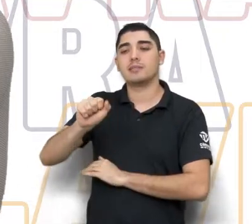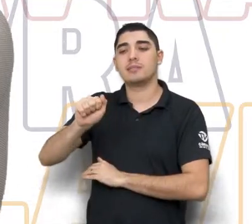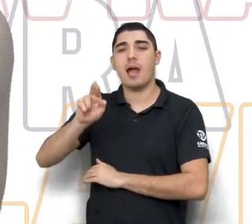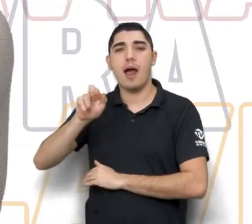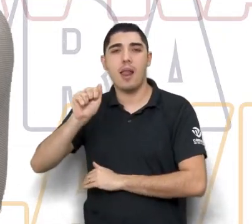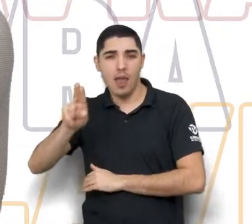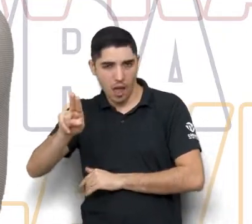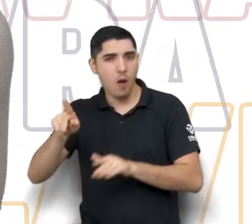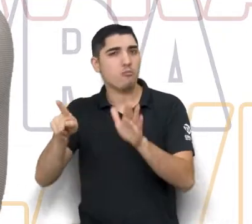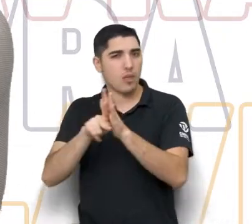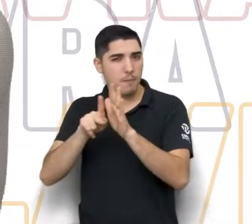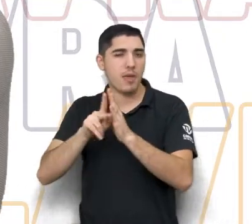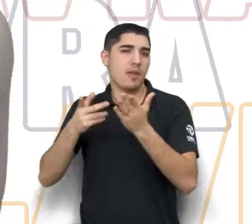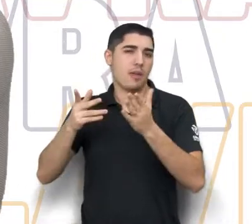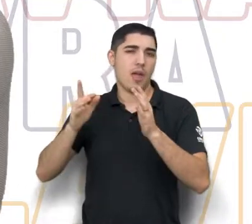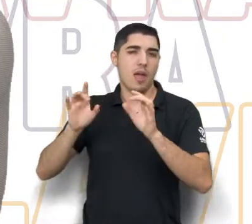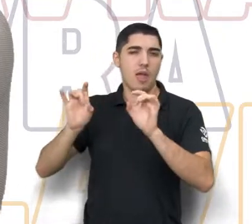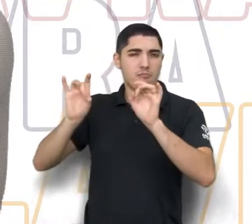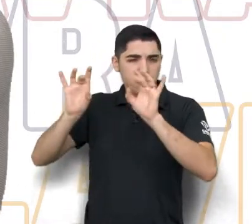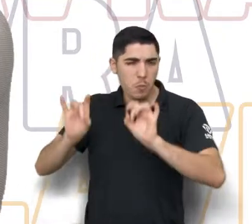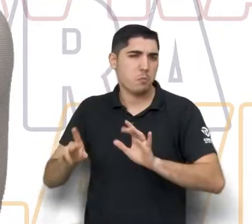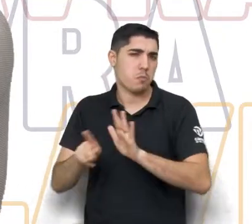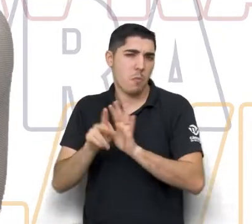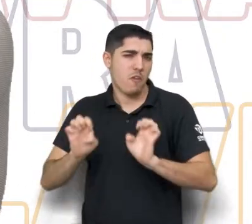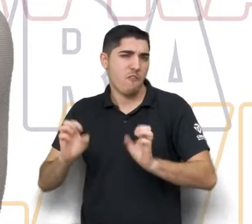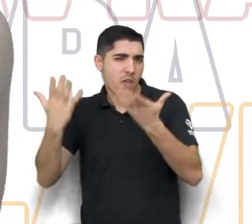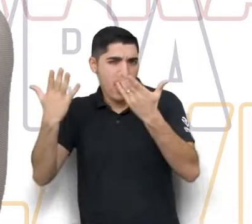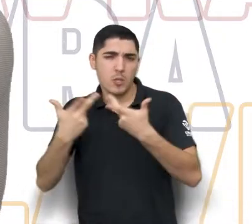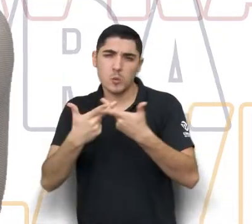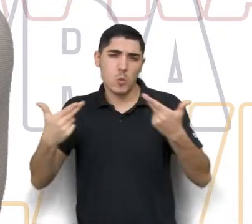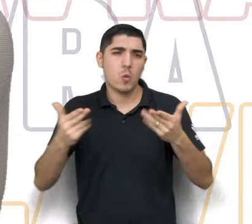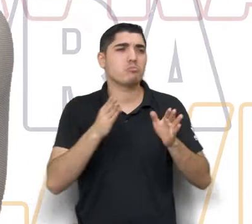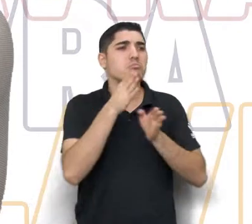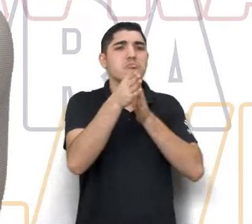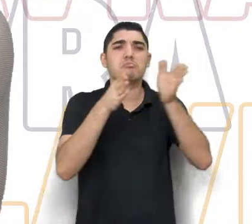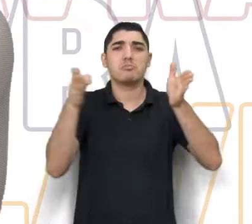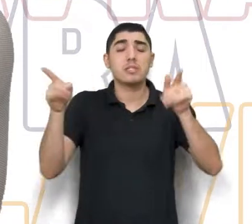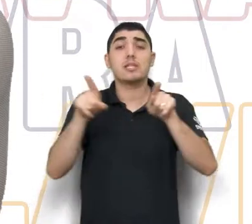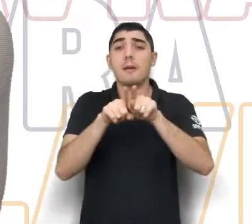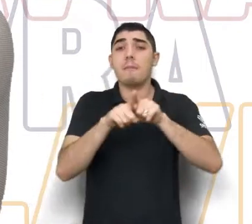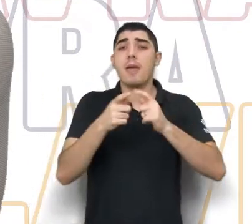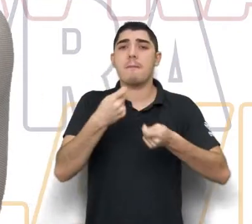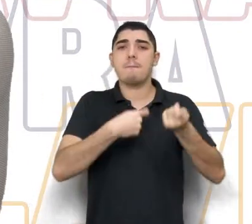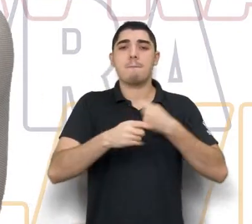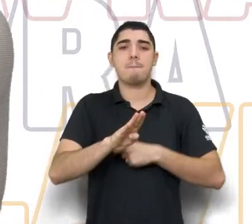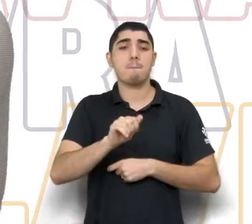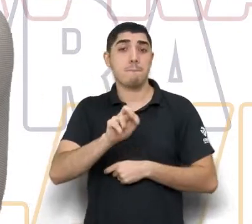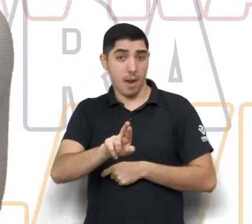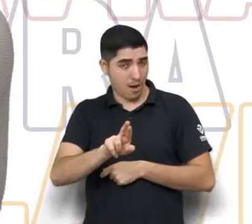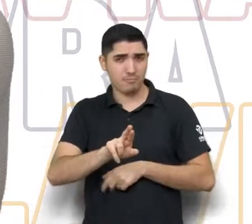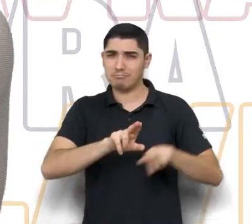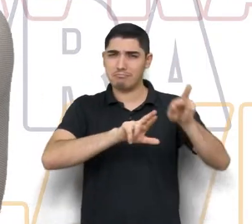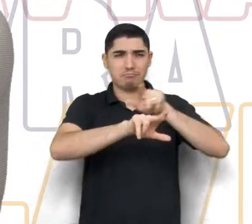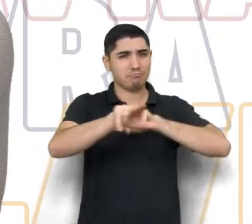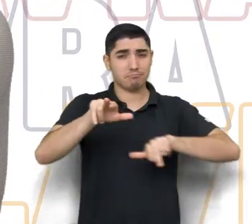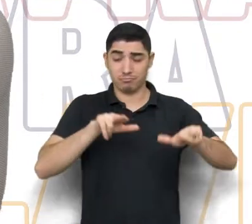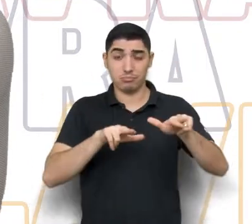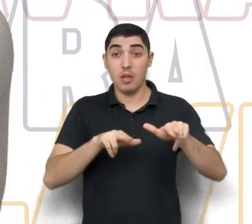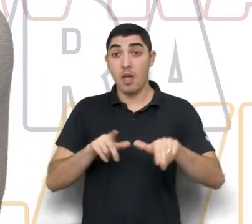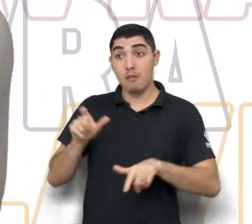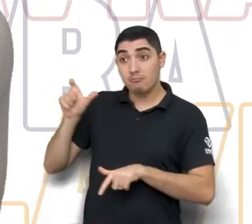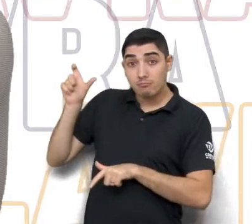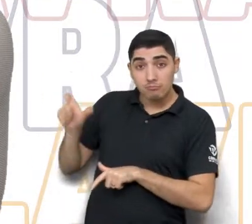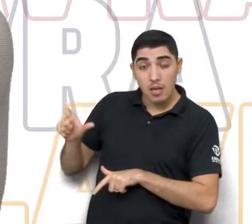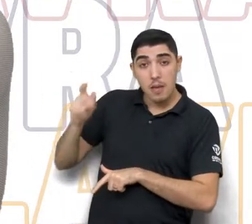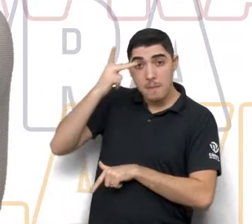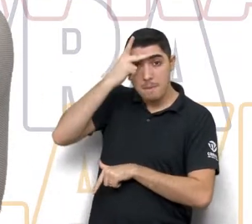Participam de intervenções, né, poéticas, aí pelos bares da vida, né? Então, é uma geração,